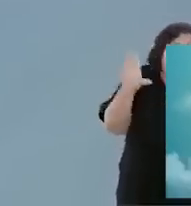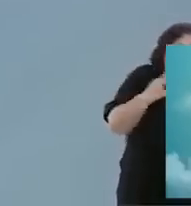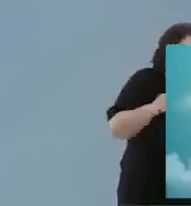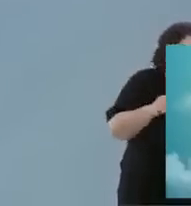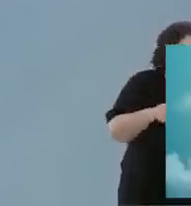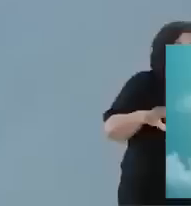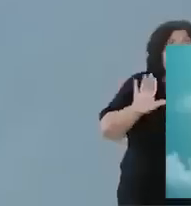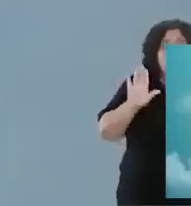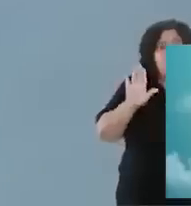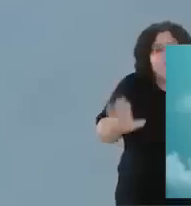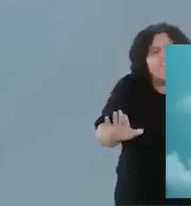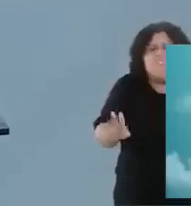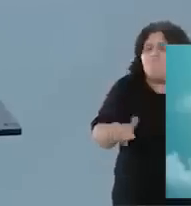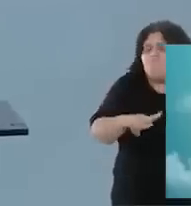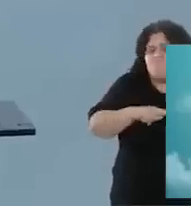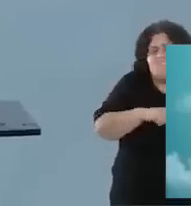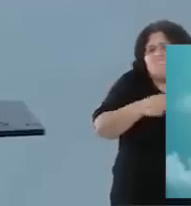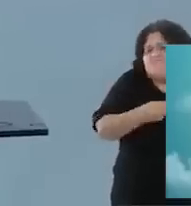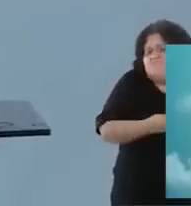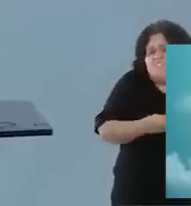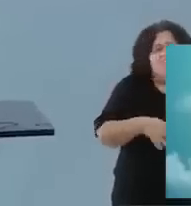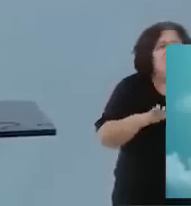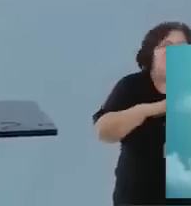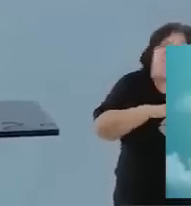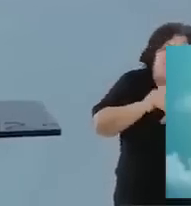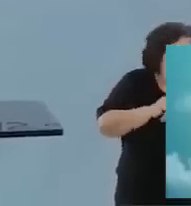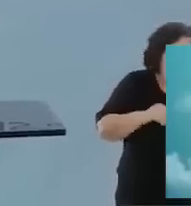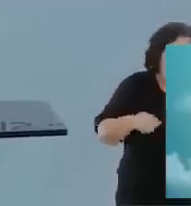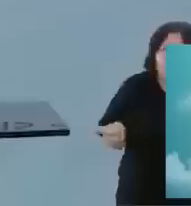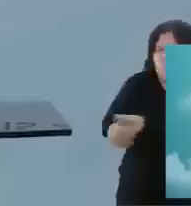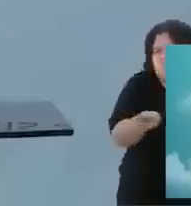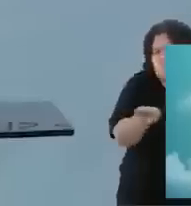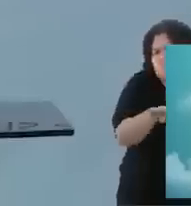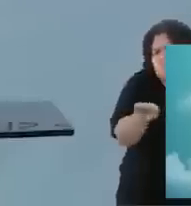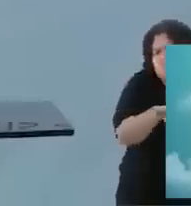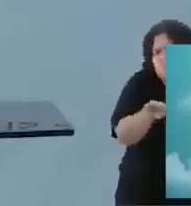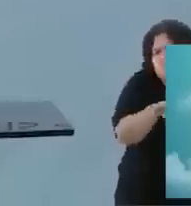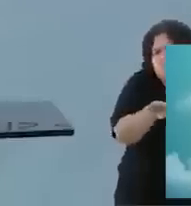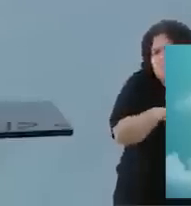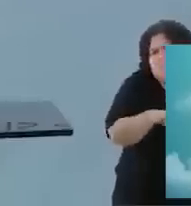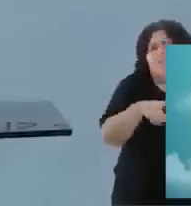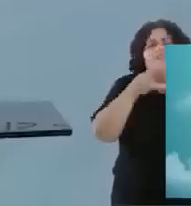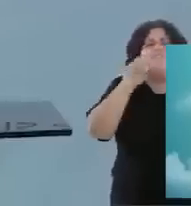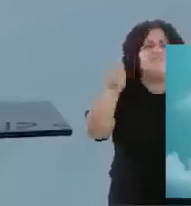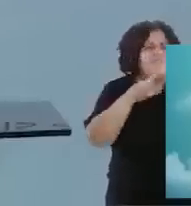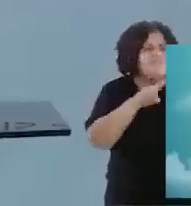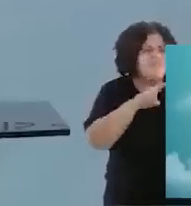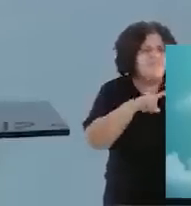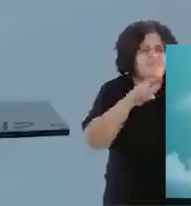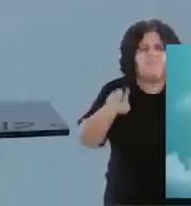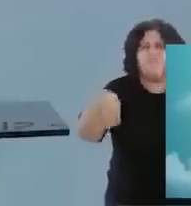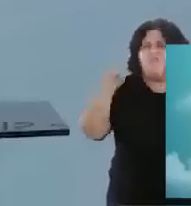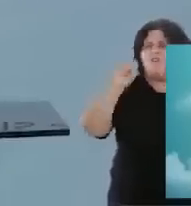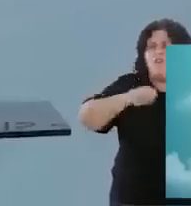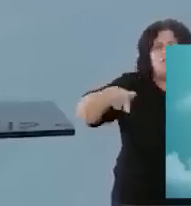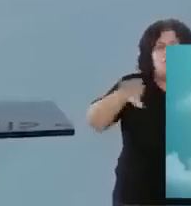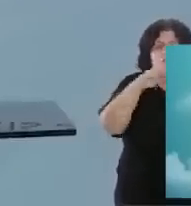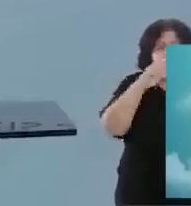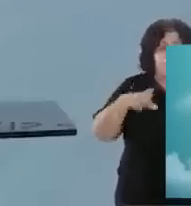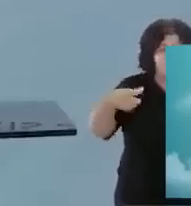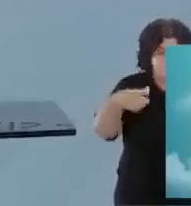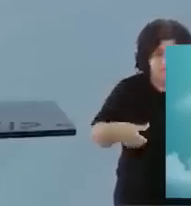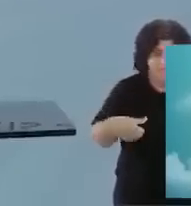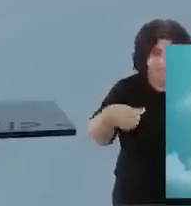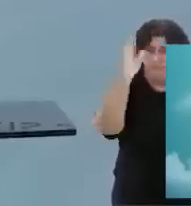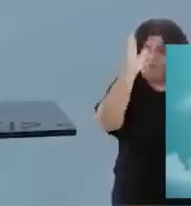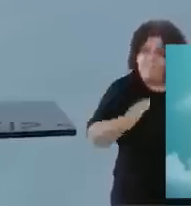Às vezes no Brasil, tem lugar no Brasil que você dá um beijinho só, tem lugar que dá um beijinho aqui, outro aqui, tem lugar que dá três beijos, e você fica meio confuso, e às vezes chega lá que dá um beijo só,